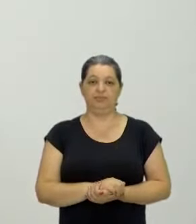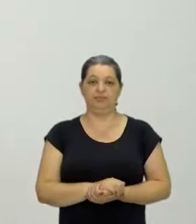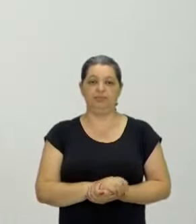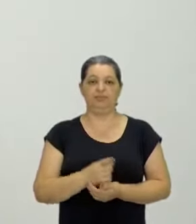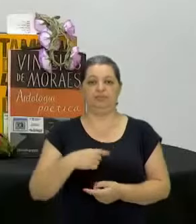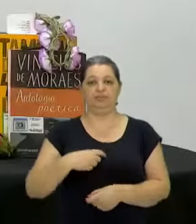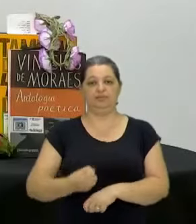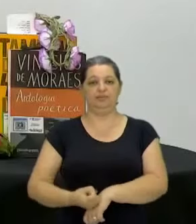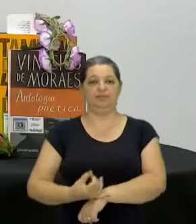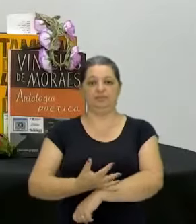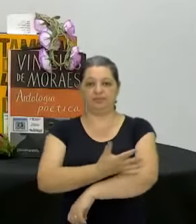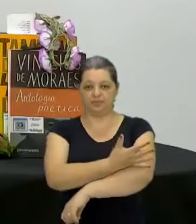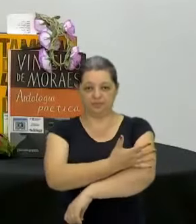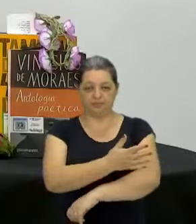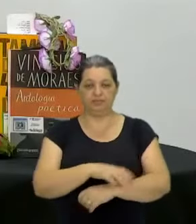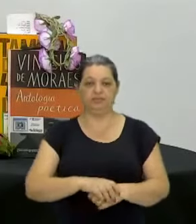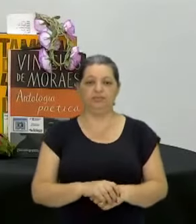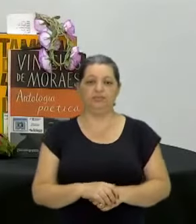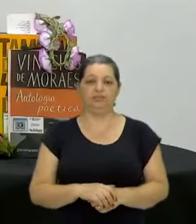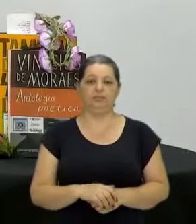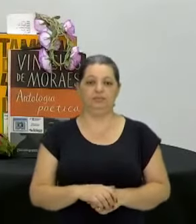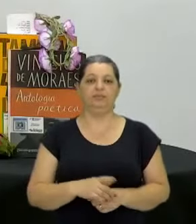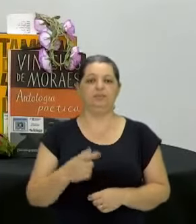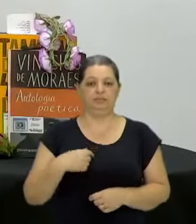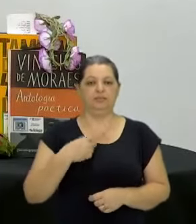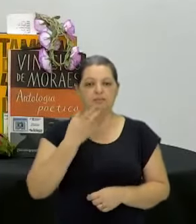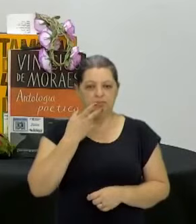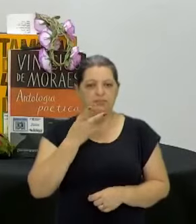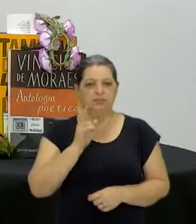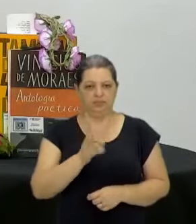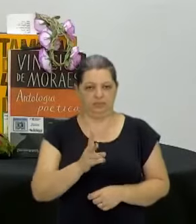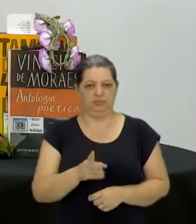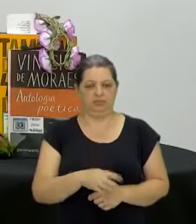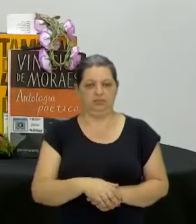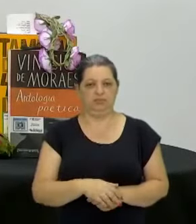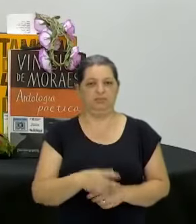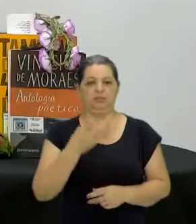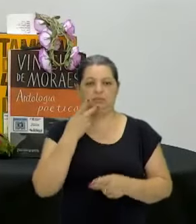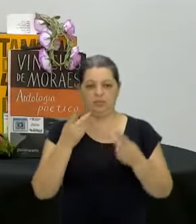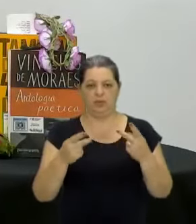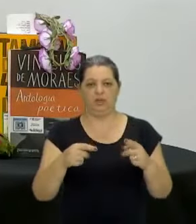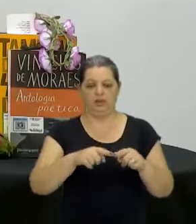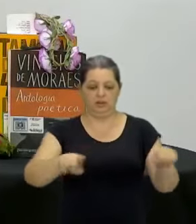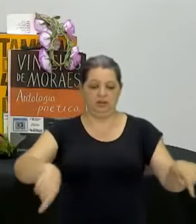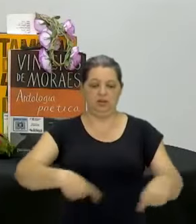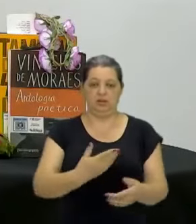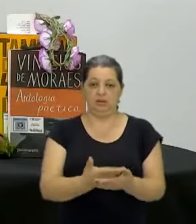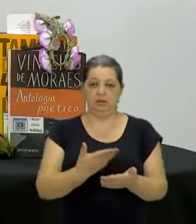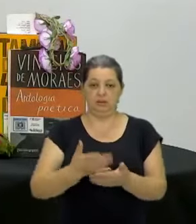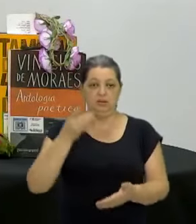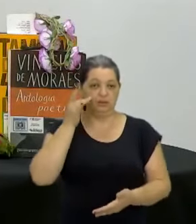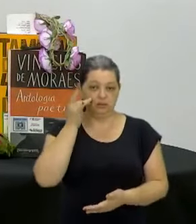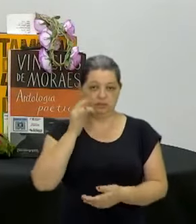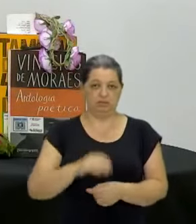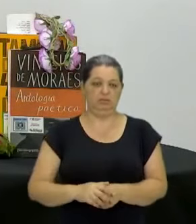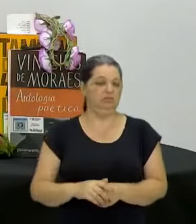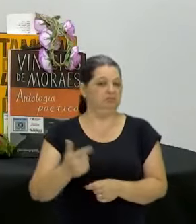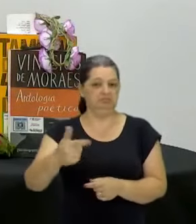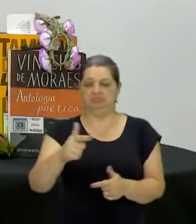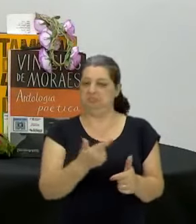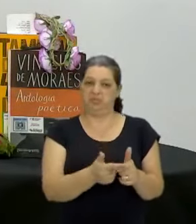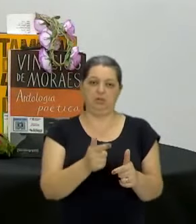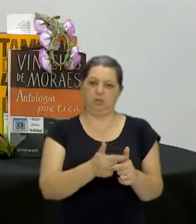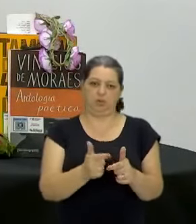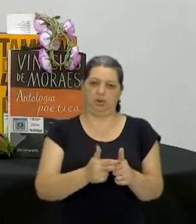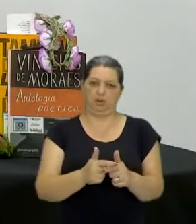aqui. emocionada. Não, é uma coisa que eu sempre comentava com as alunas quando eu estava na sala de aula física. Eu falava assim: gente, não tem problema aquela